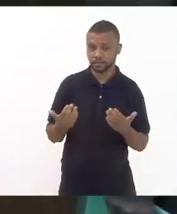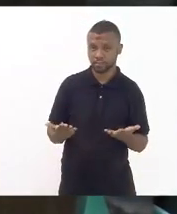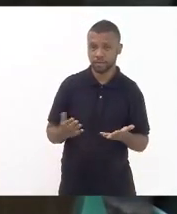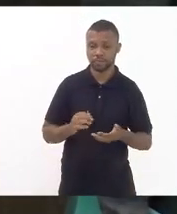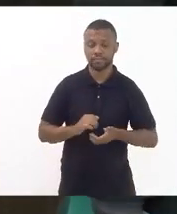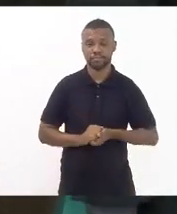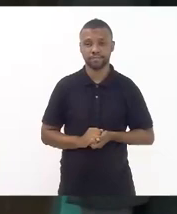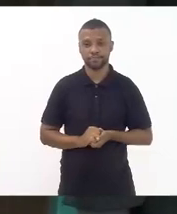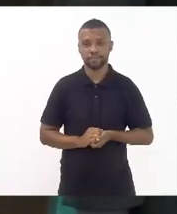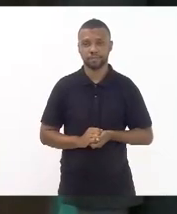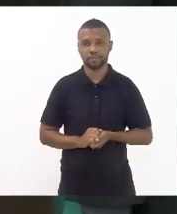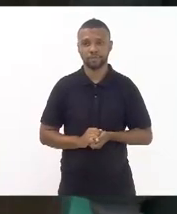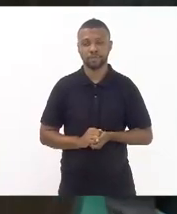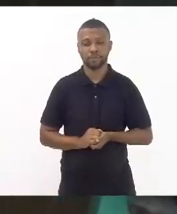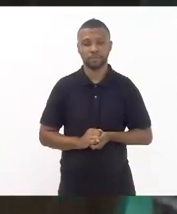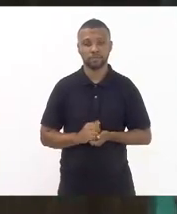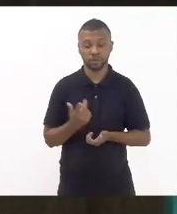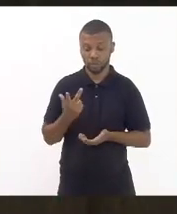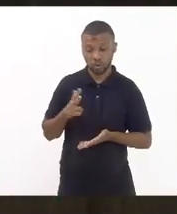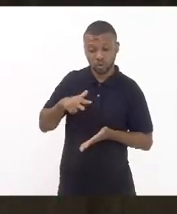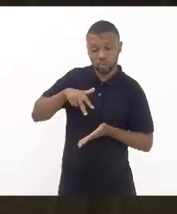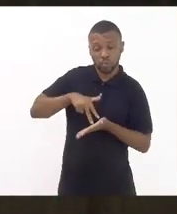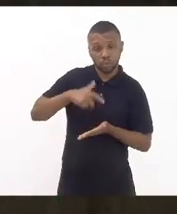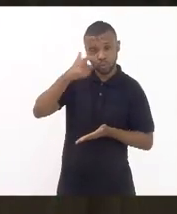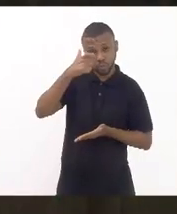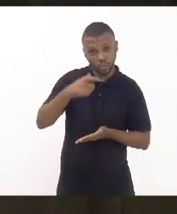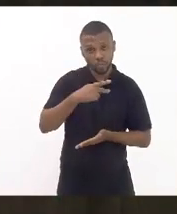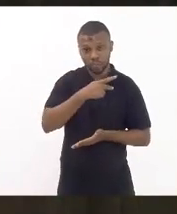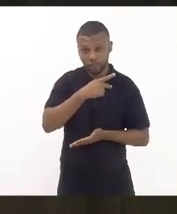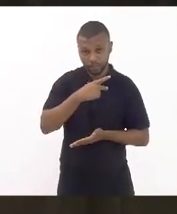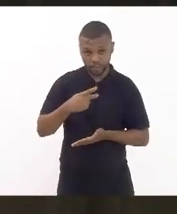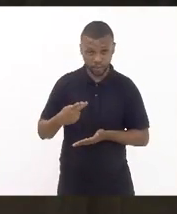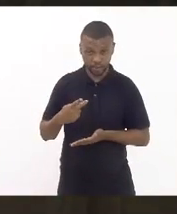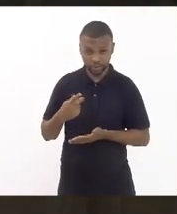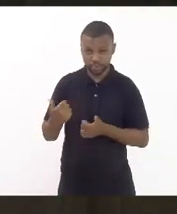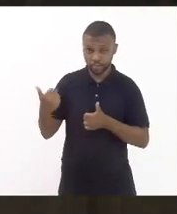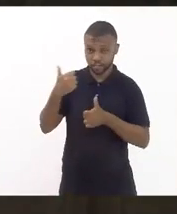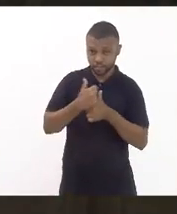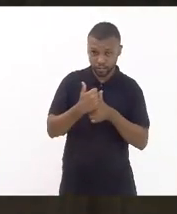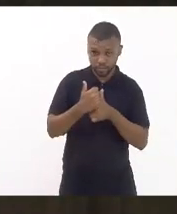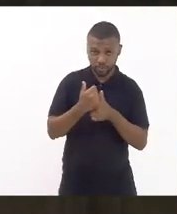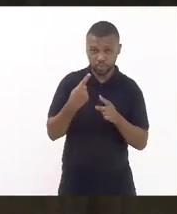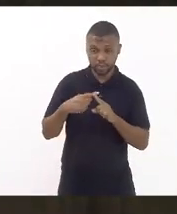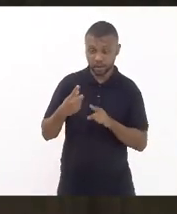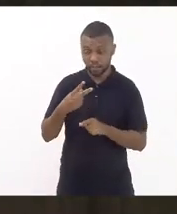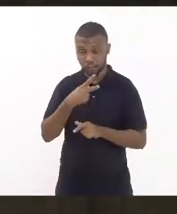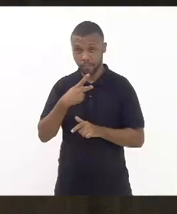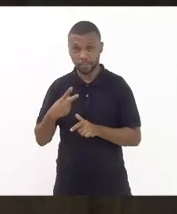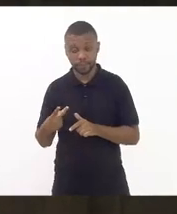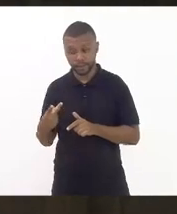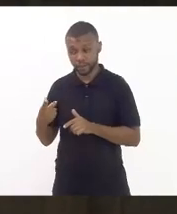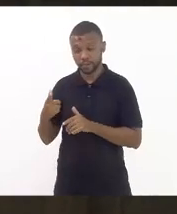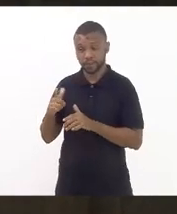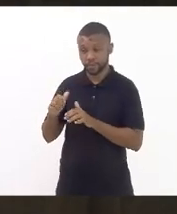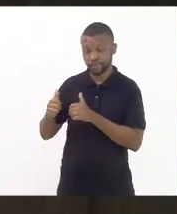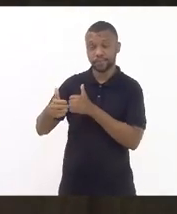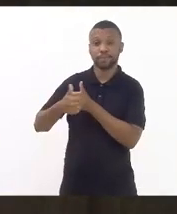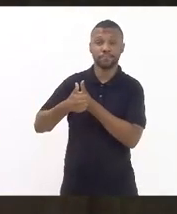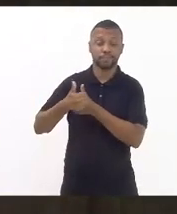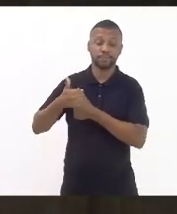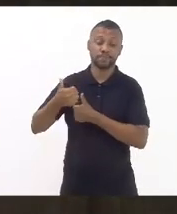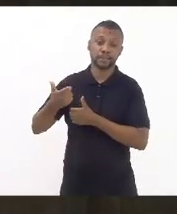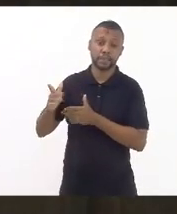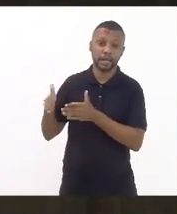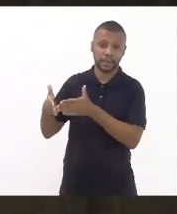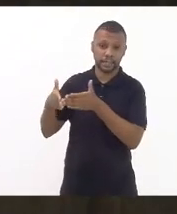como o presidente da comissão está licenciado, eu vou dar o parecer. Eu vou dar o parecer com uma emenda